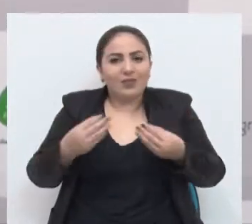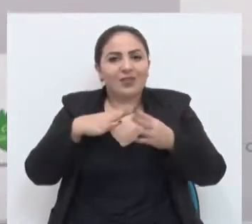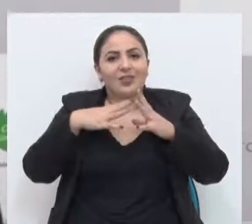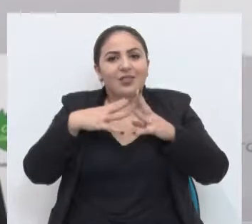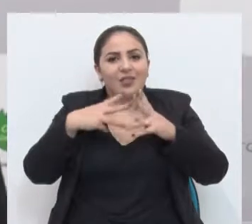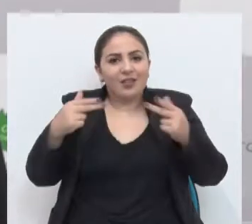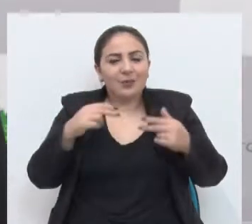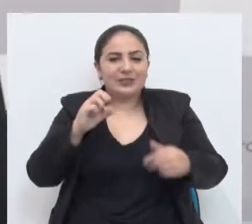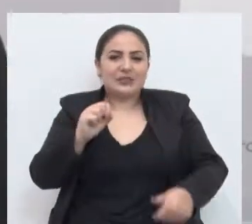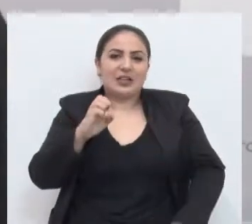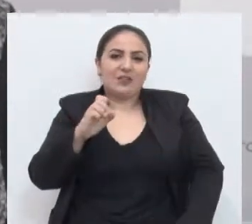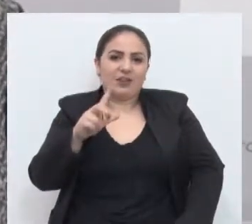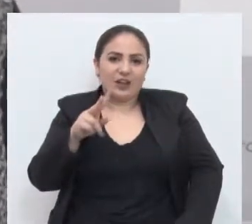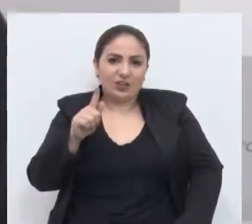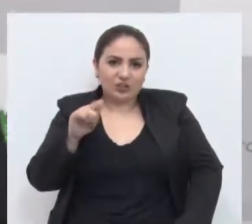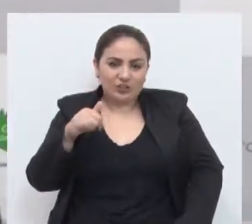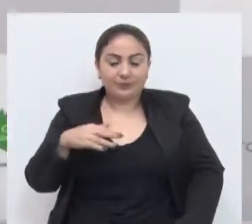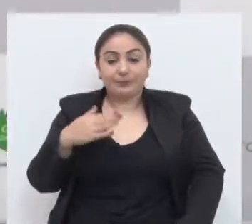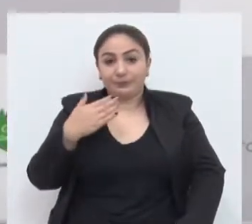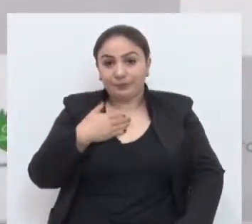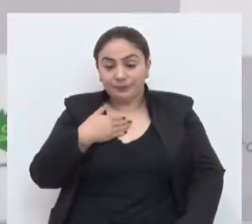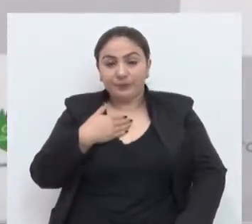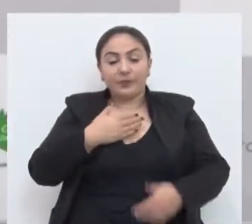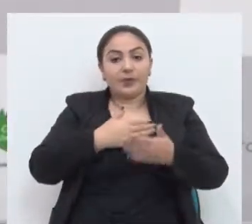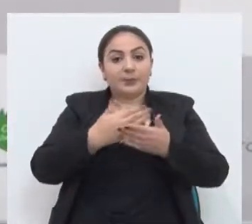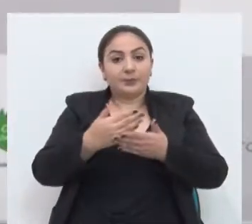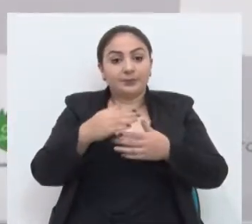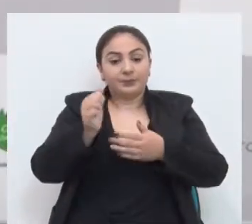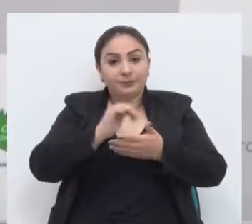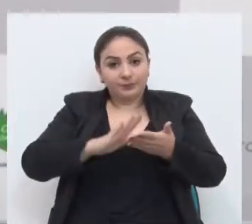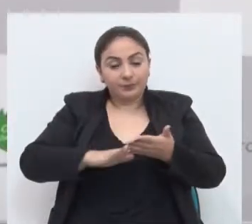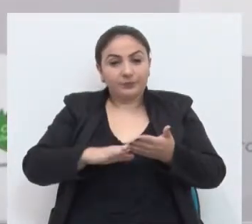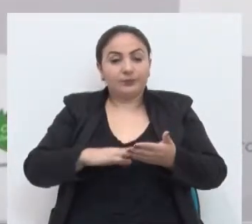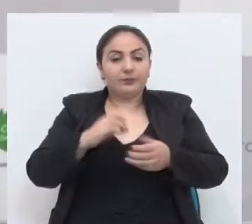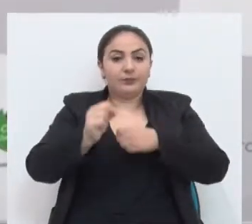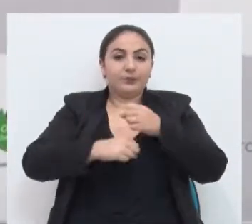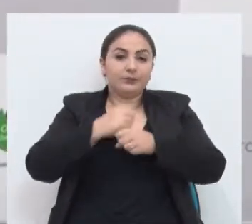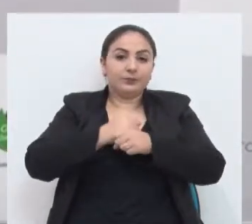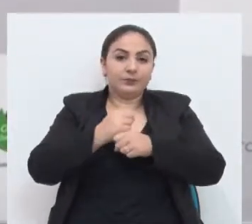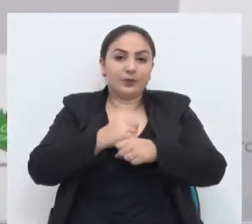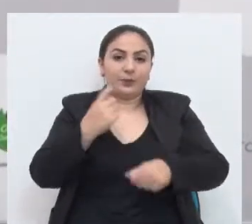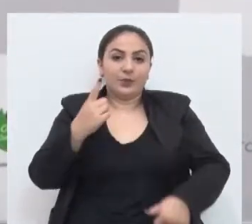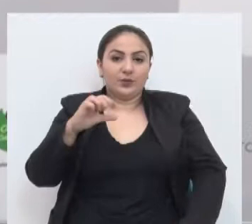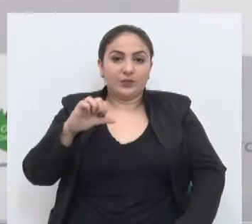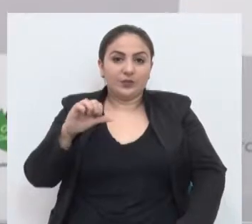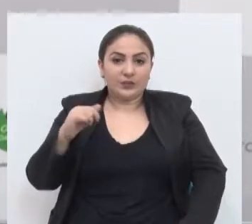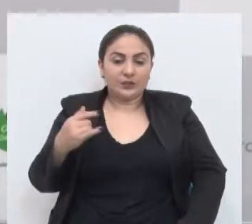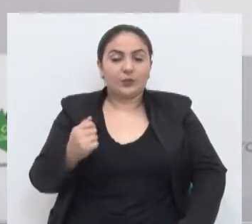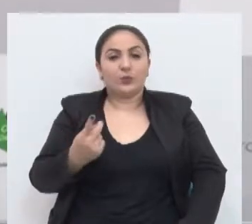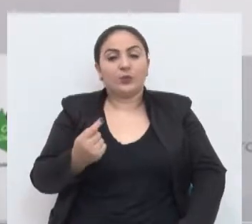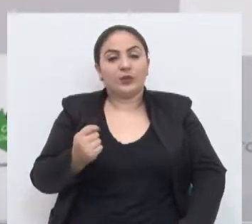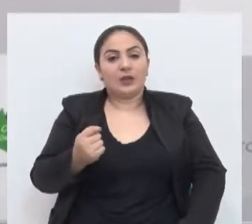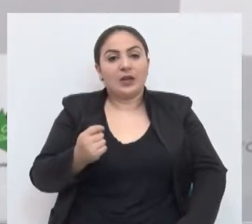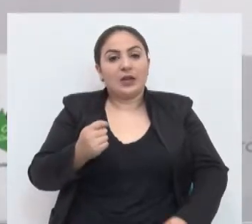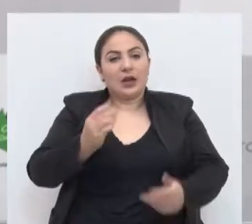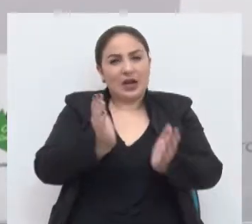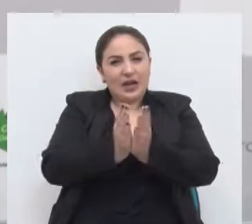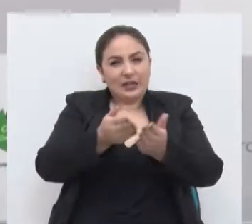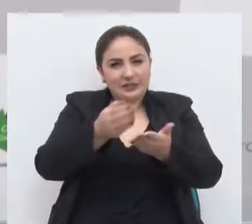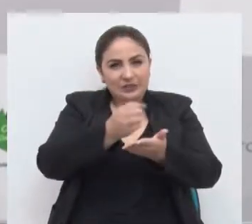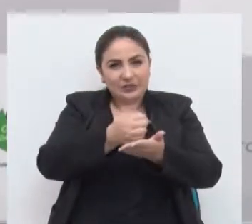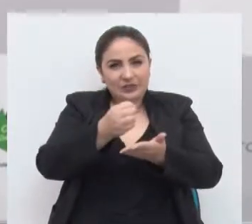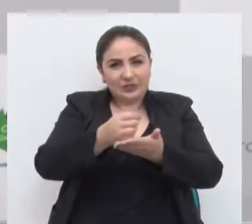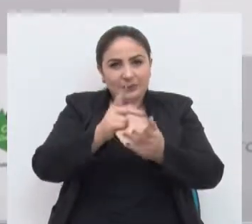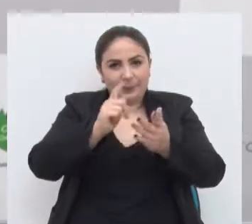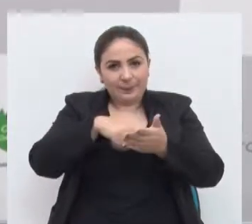lá. Eu iniciei minha atividade profissional no ano de 1971 junto ao cartório do Registro Civil das Pessoas Naturais.